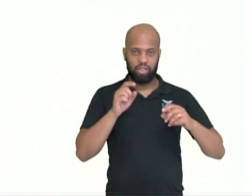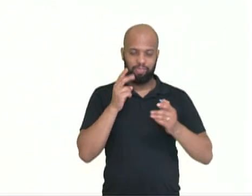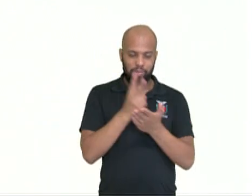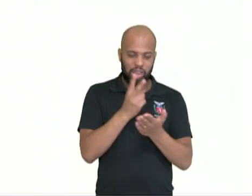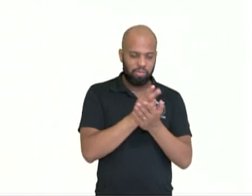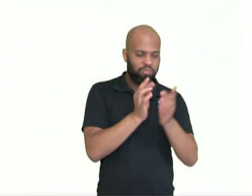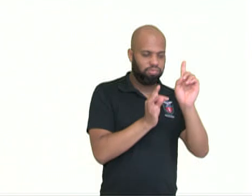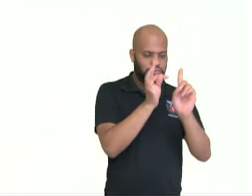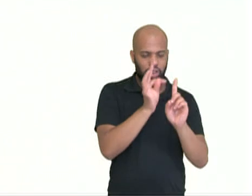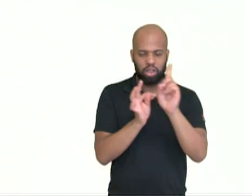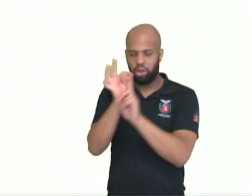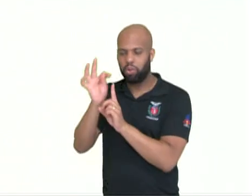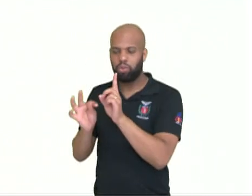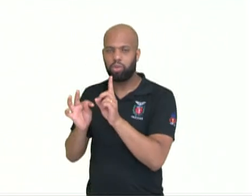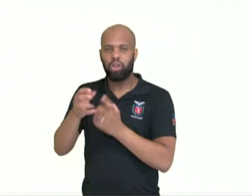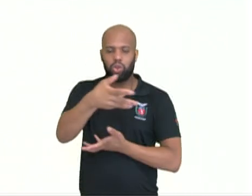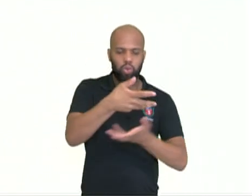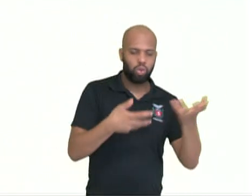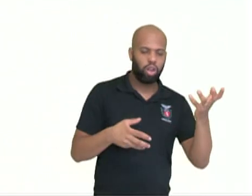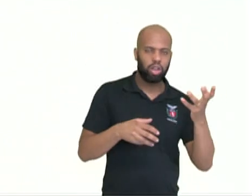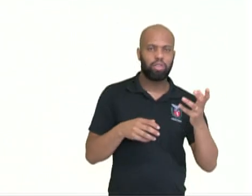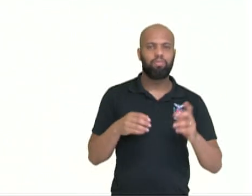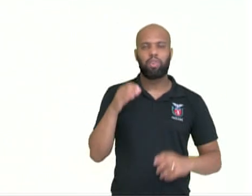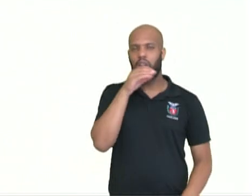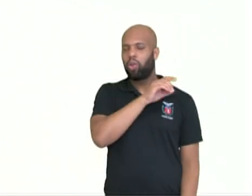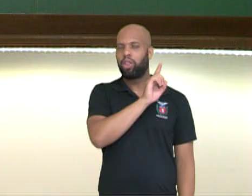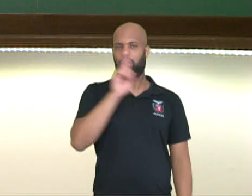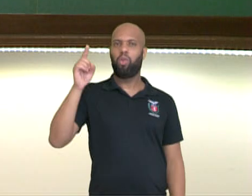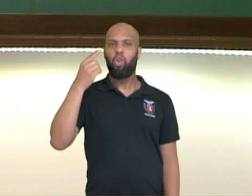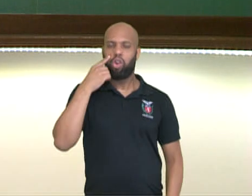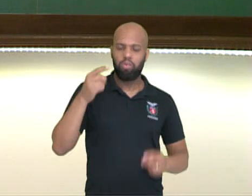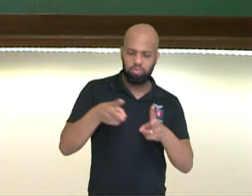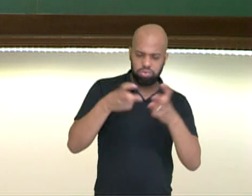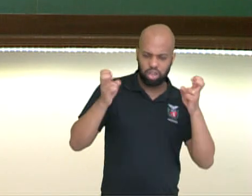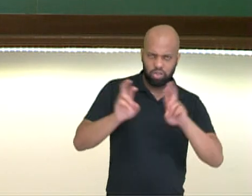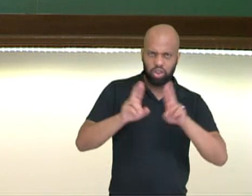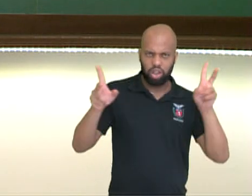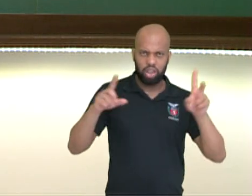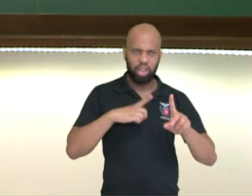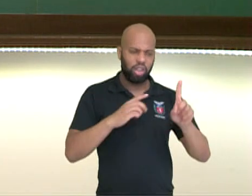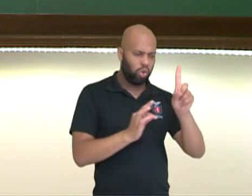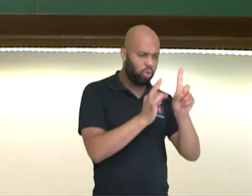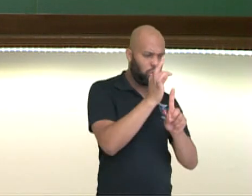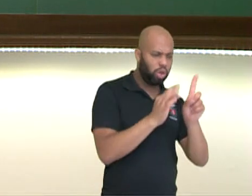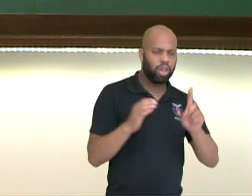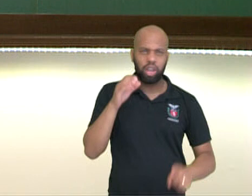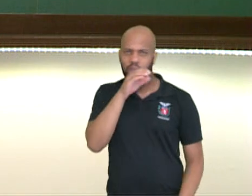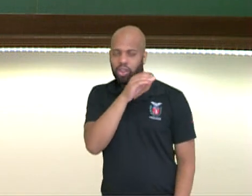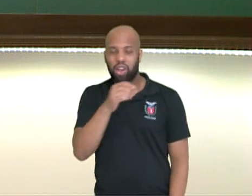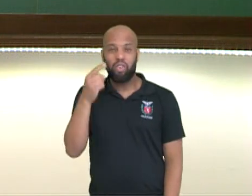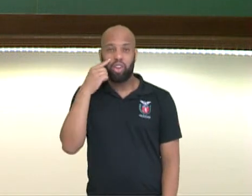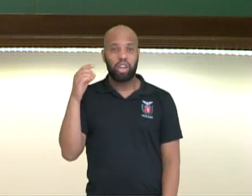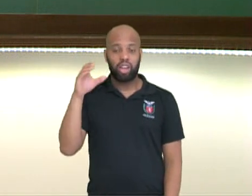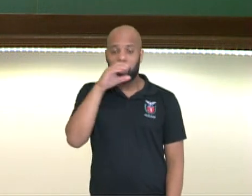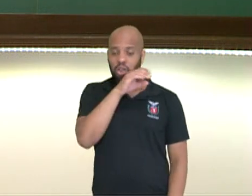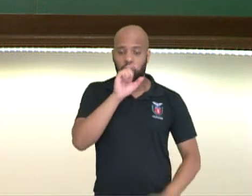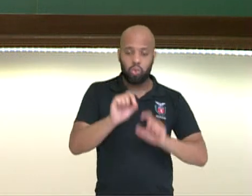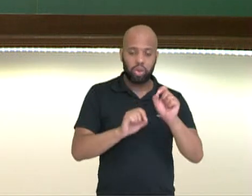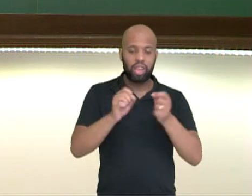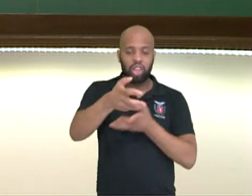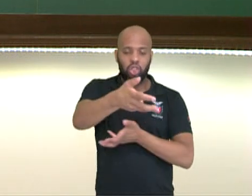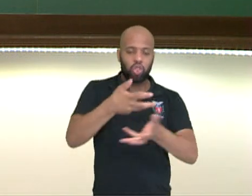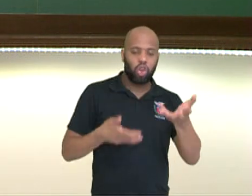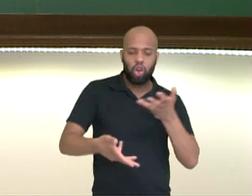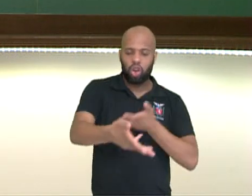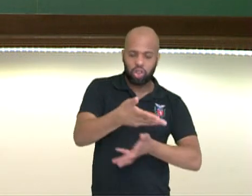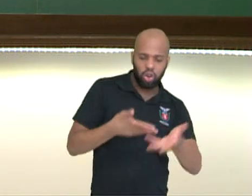eu não vou trocar calor. Percebeu aí a diferença entre temperatura e calor? Calor é a troca de energia térmica, é